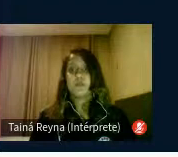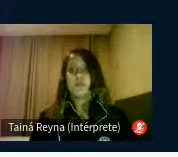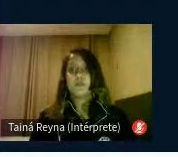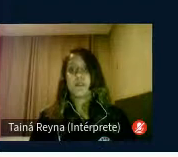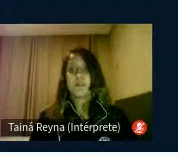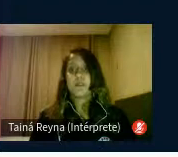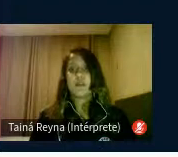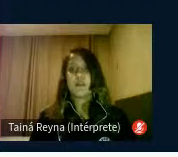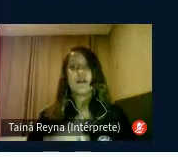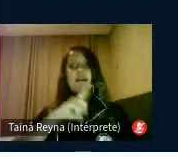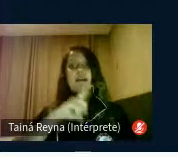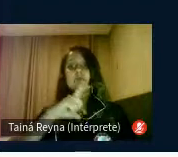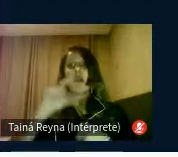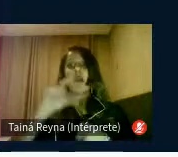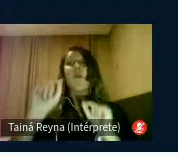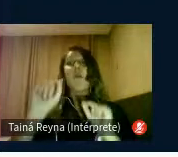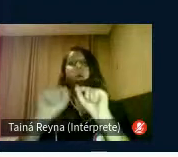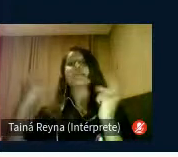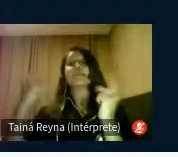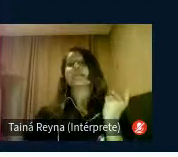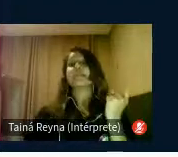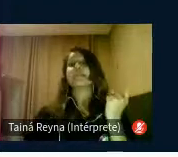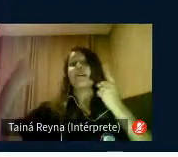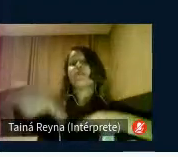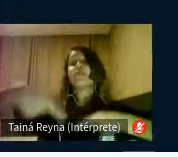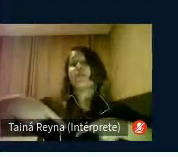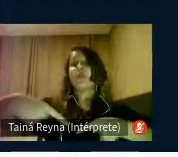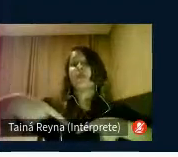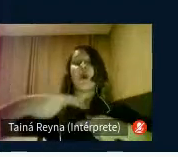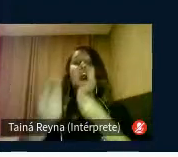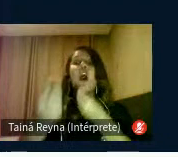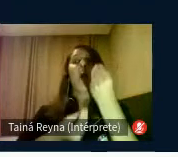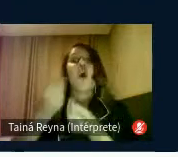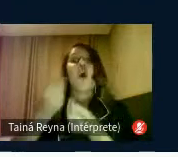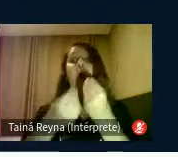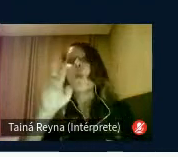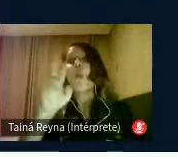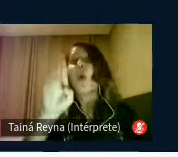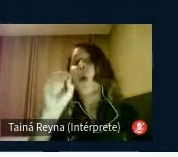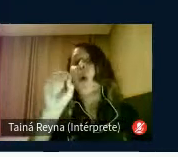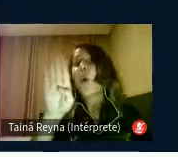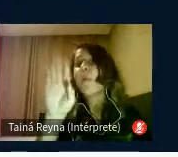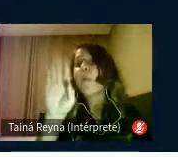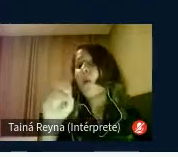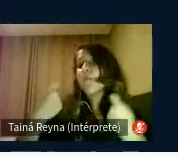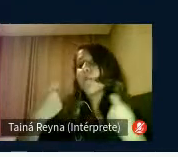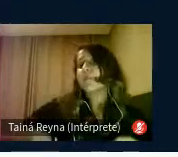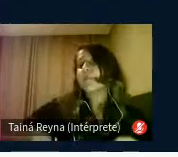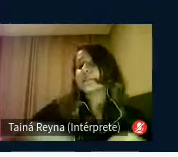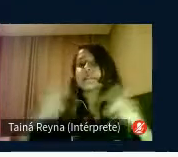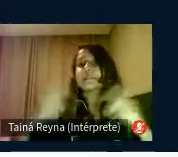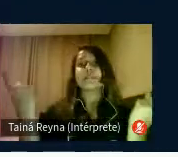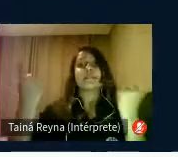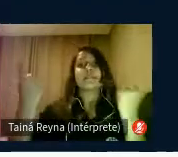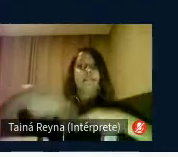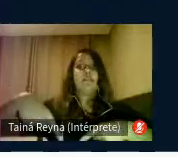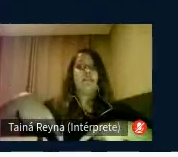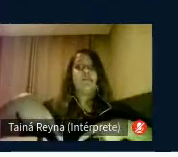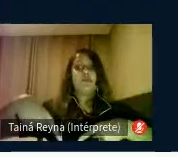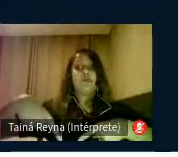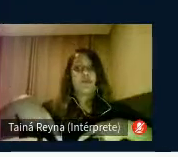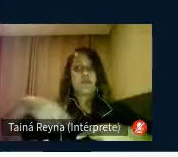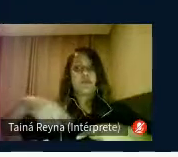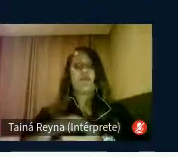desafio surpresa, a fim de adaptar o robô para cumprir esse desafio, que seria adicionar um LED aqui,